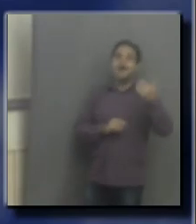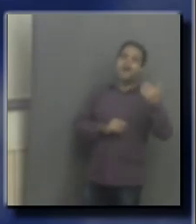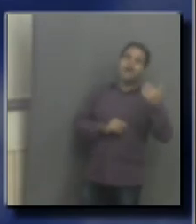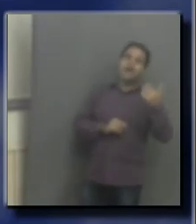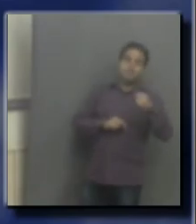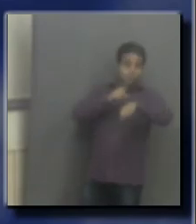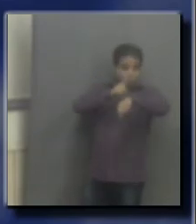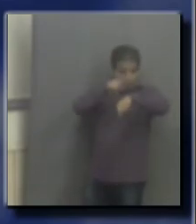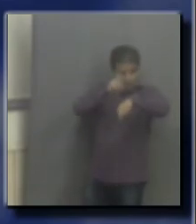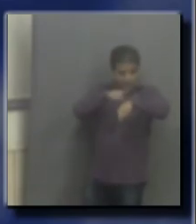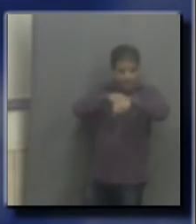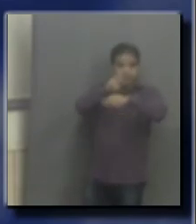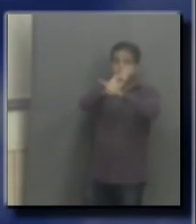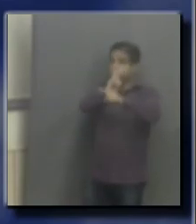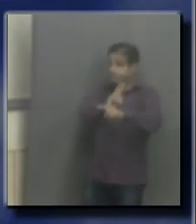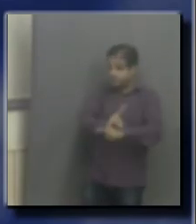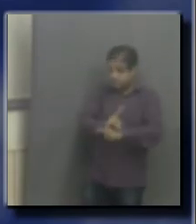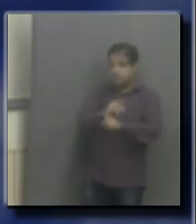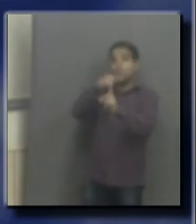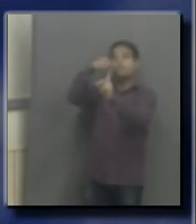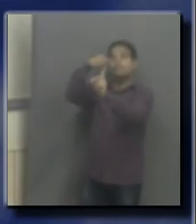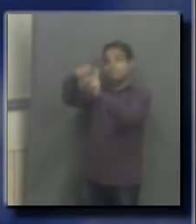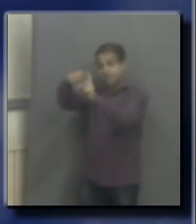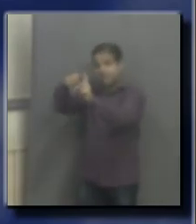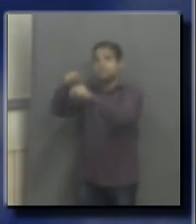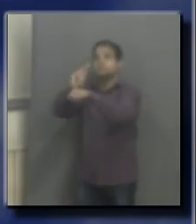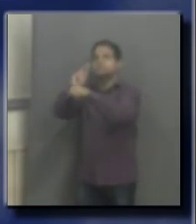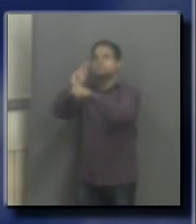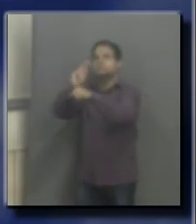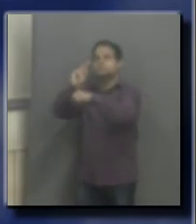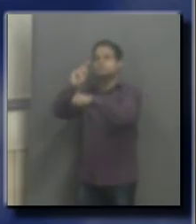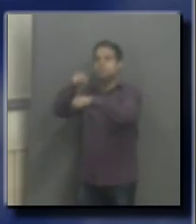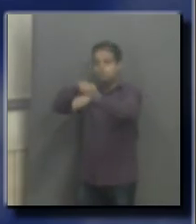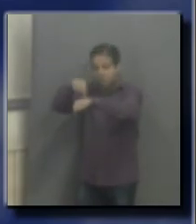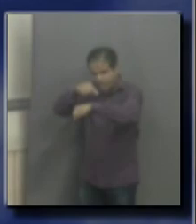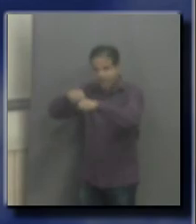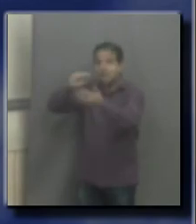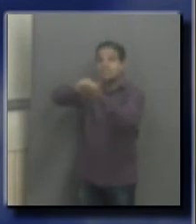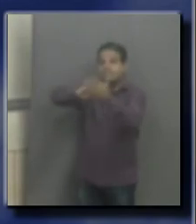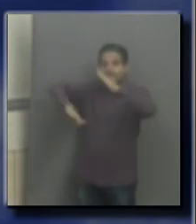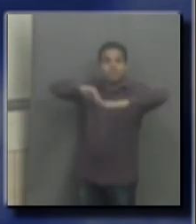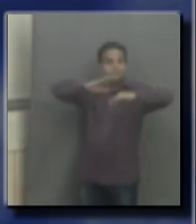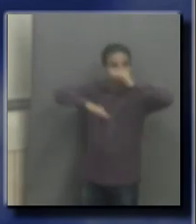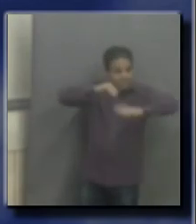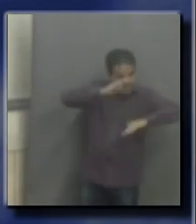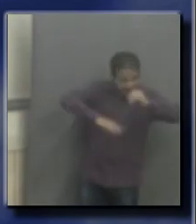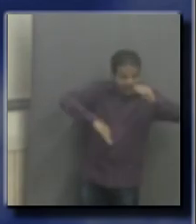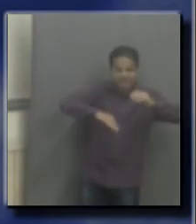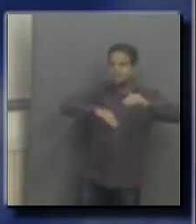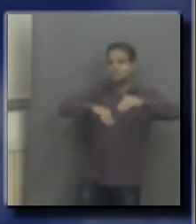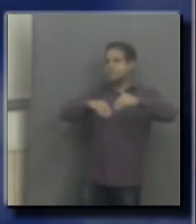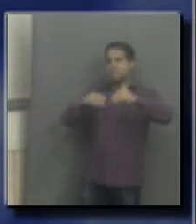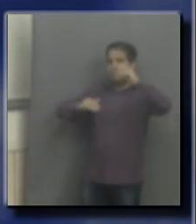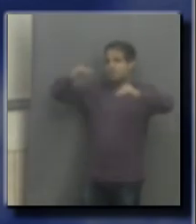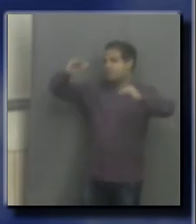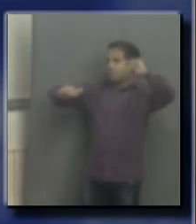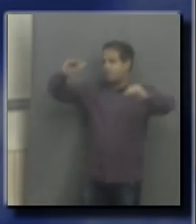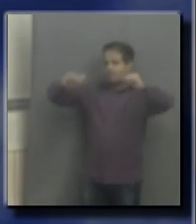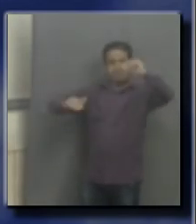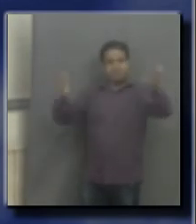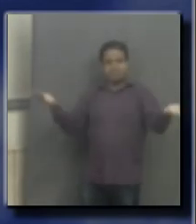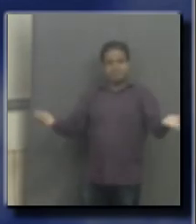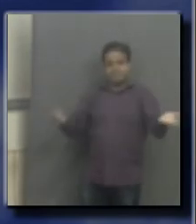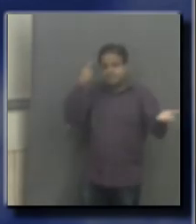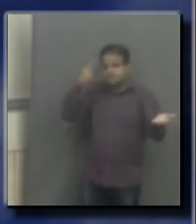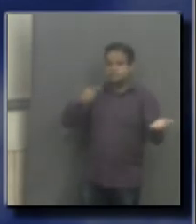o horário de supervisão mais o horário da atividade prática com uma desproporção absurda. Outro dia vi,